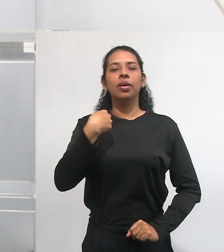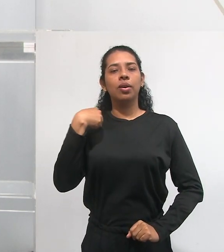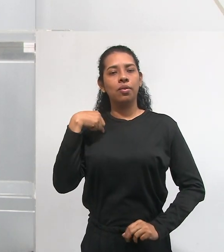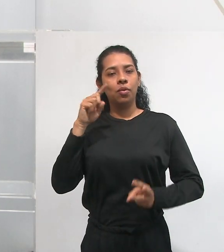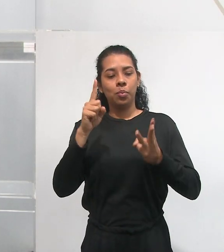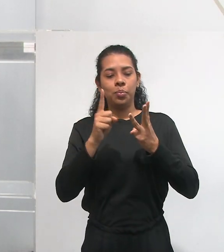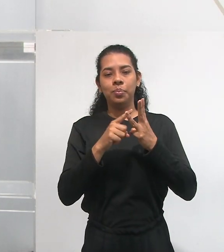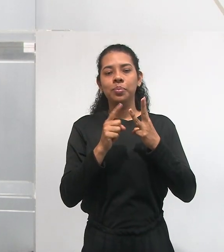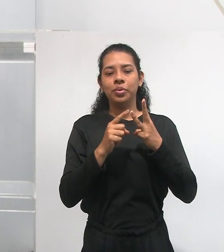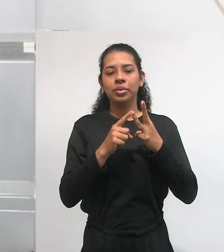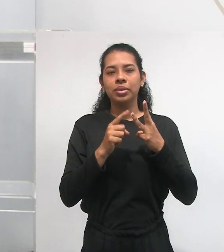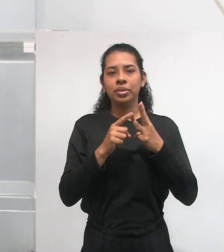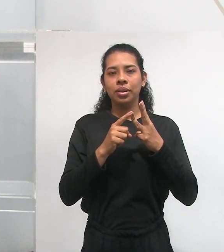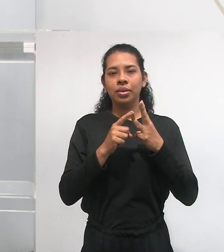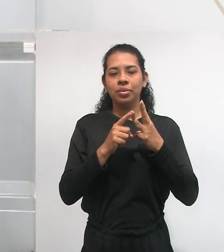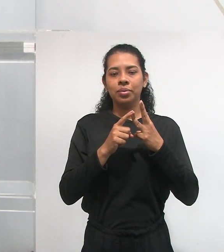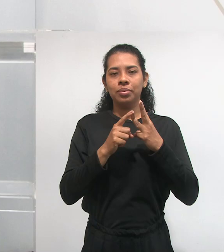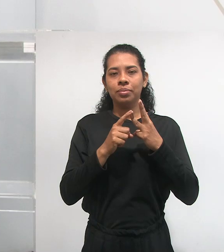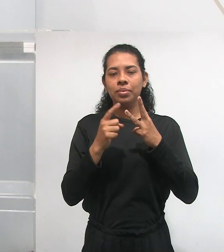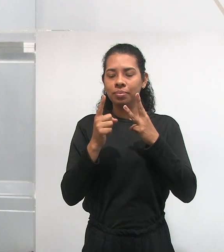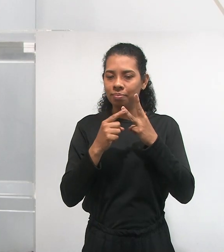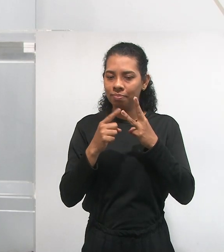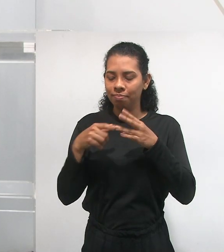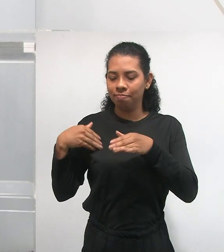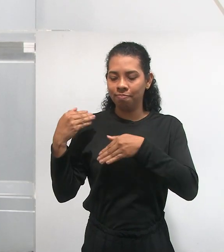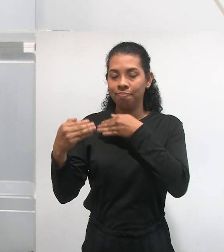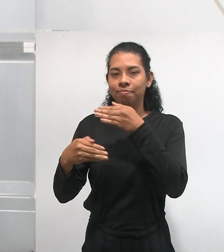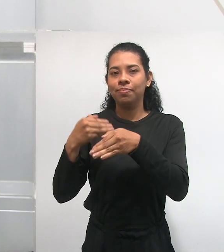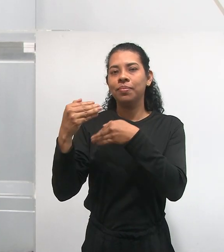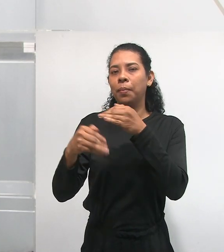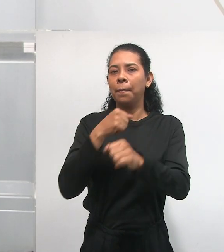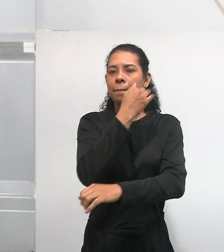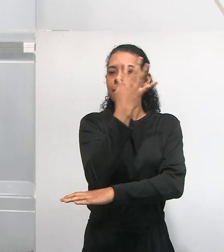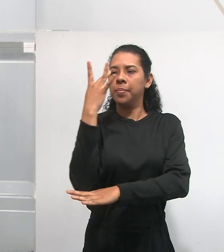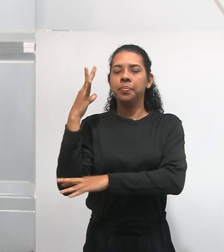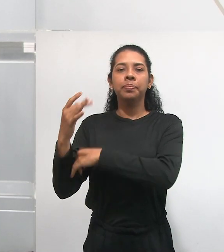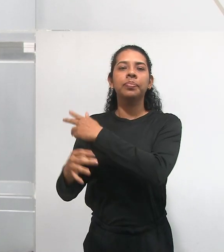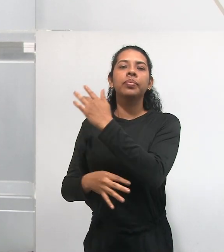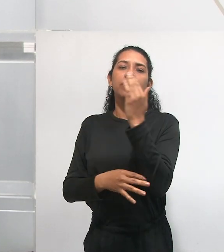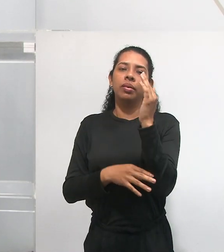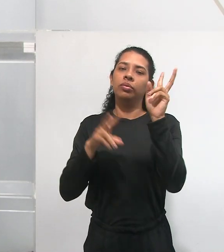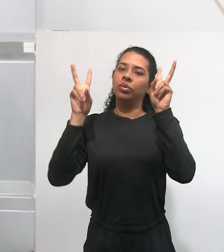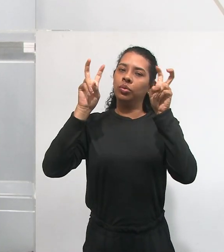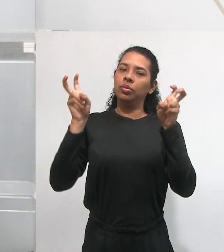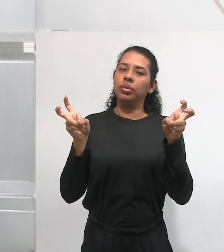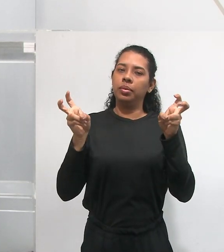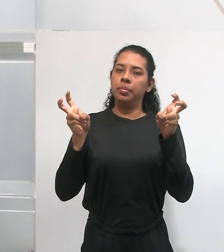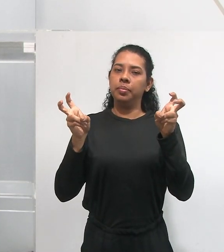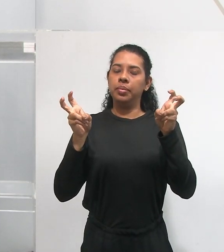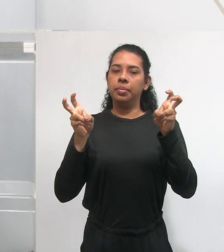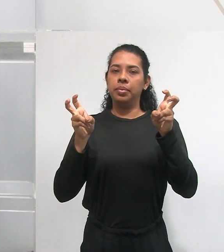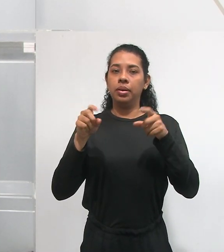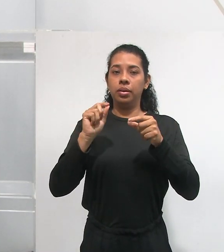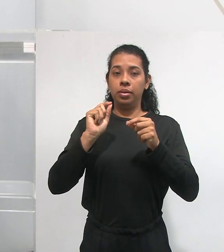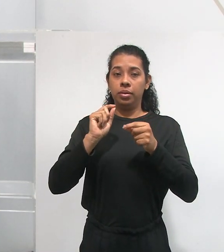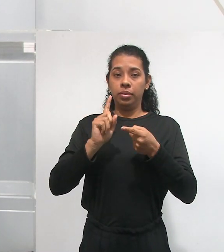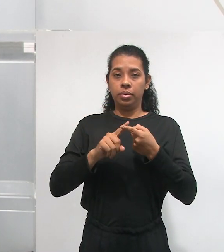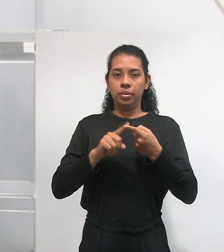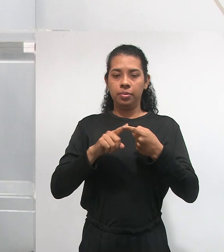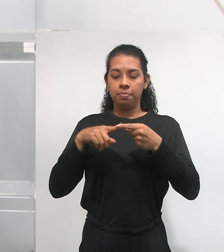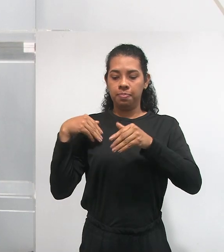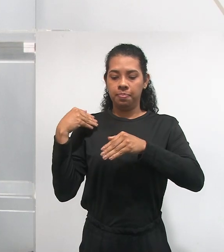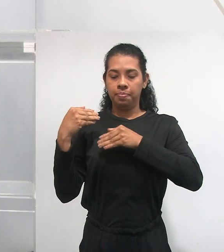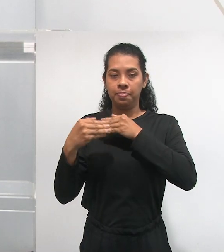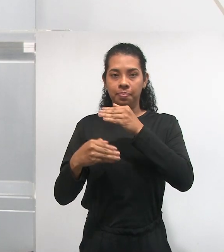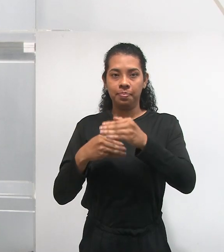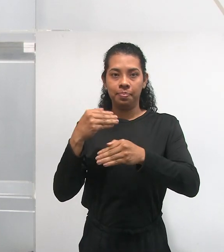é o desenvolvimento sustentável da temática, né, também. Um desenvolvimento em que o